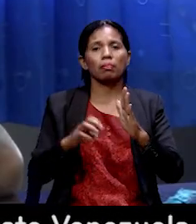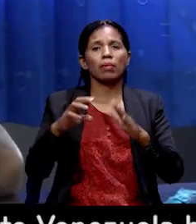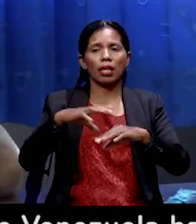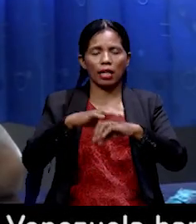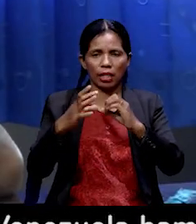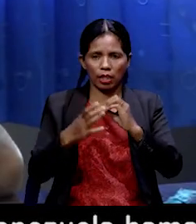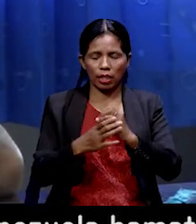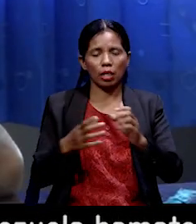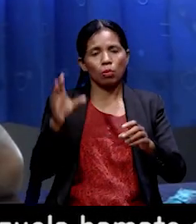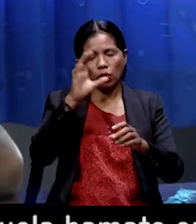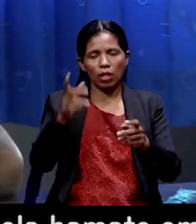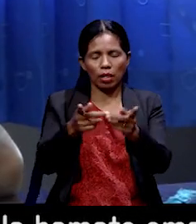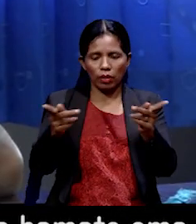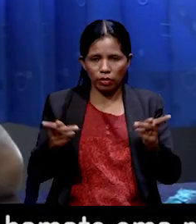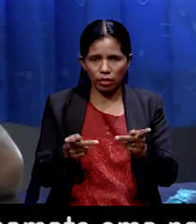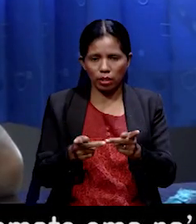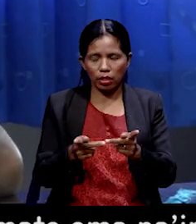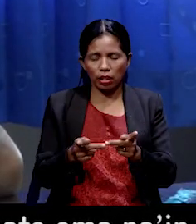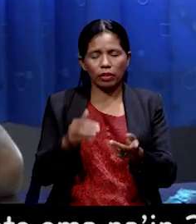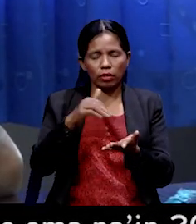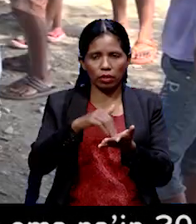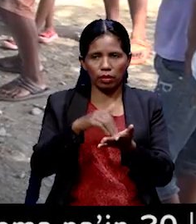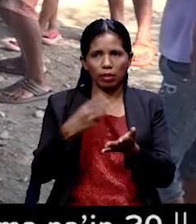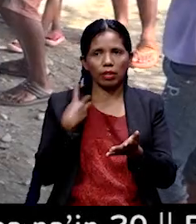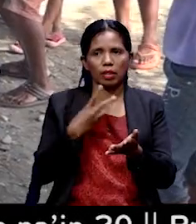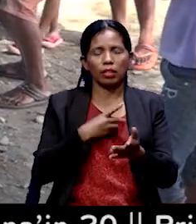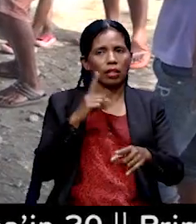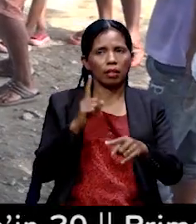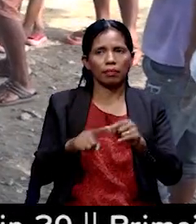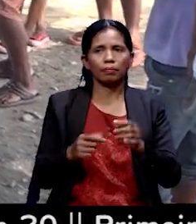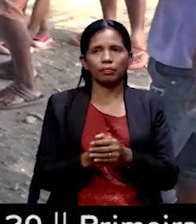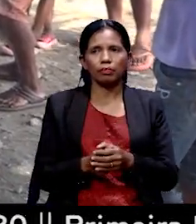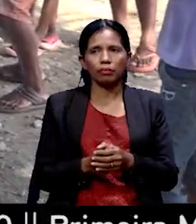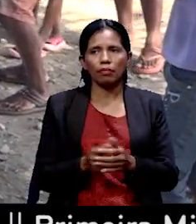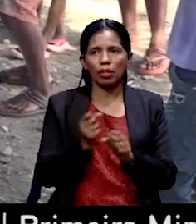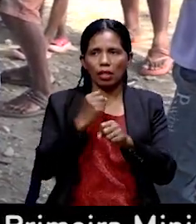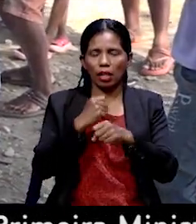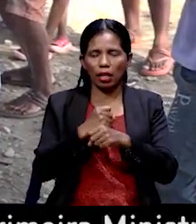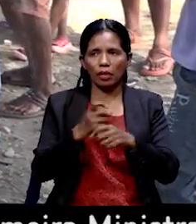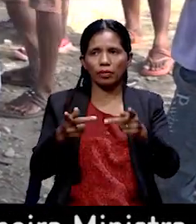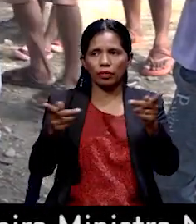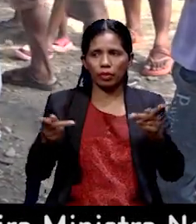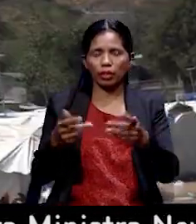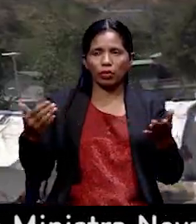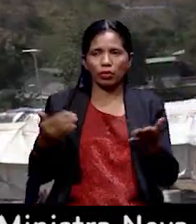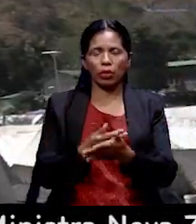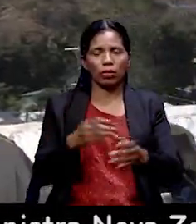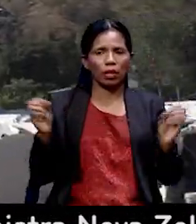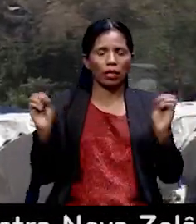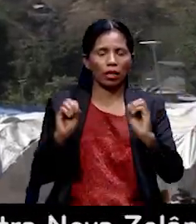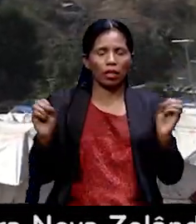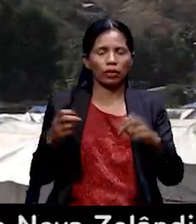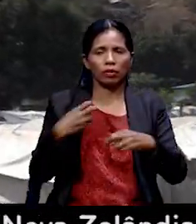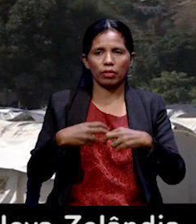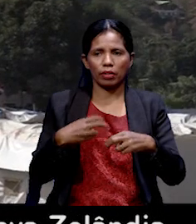se lauhela, se halo estudo, também ita level halo milangre. Ita halo bairro fom, nela os fácil. Primeiro, ita huta tenka